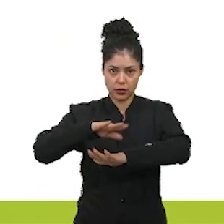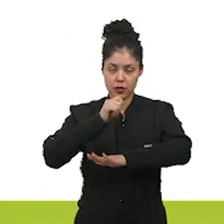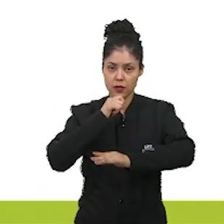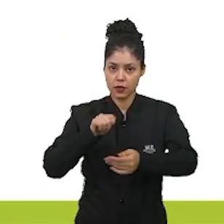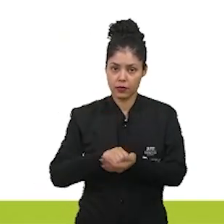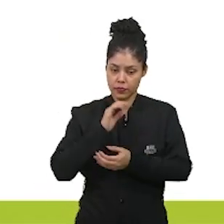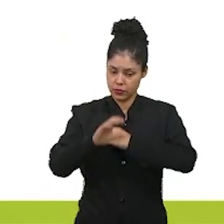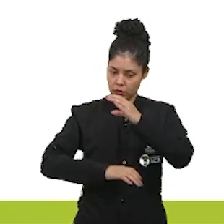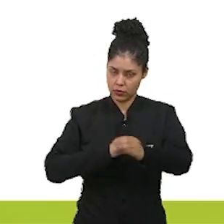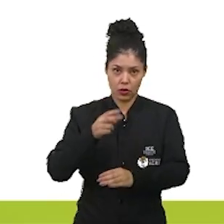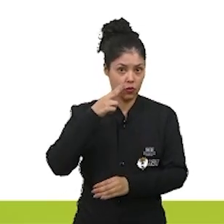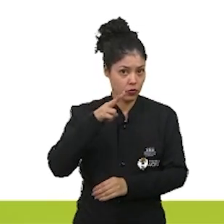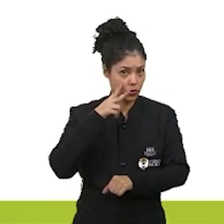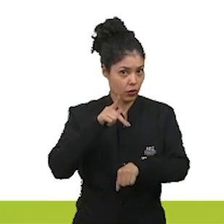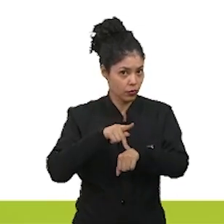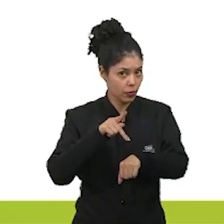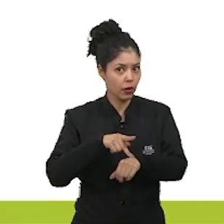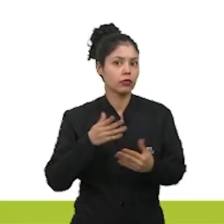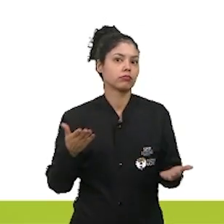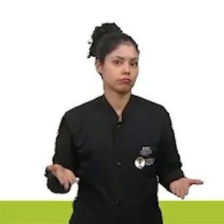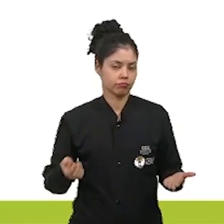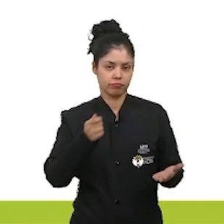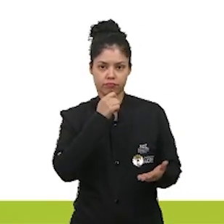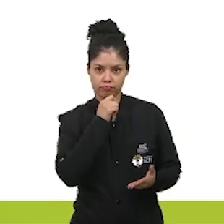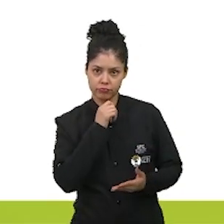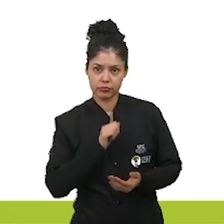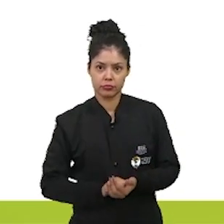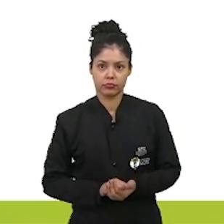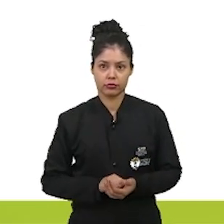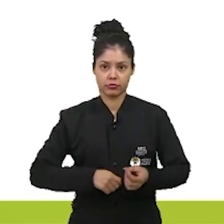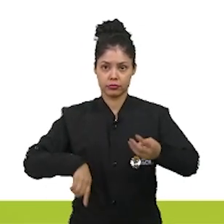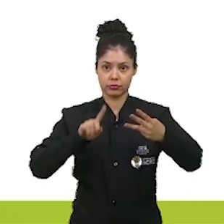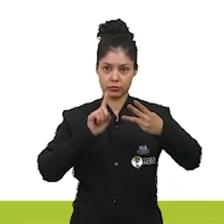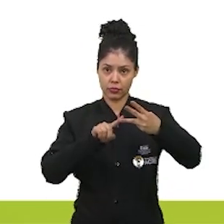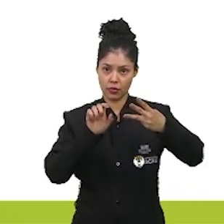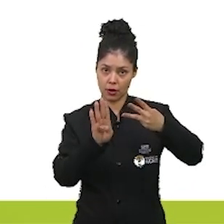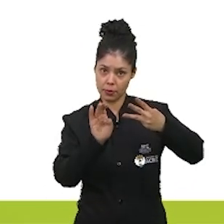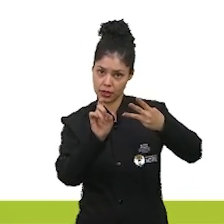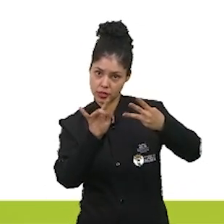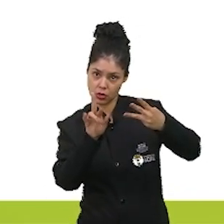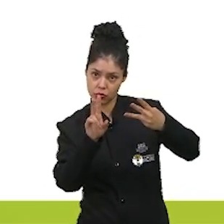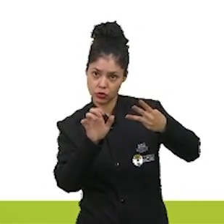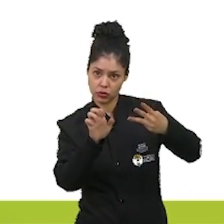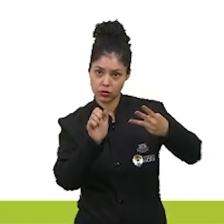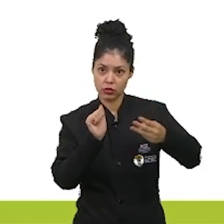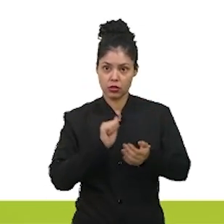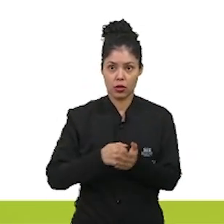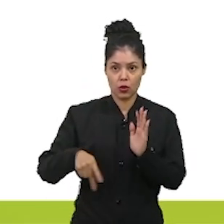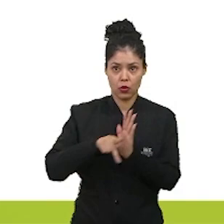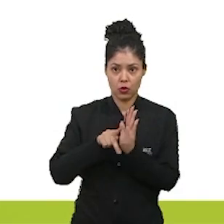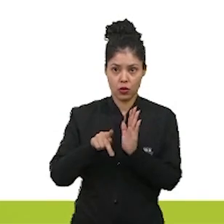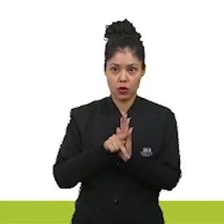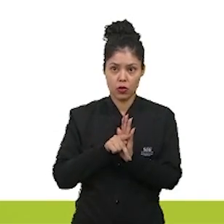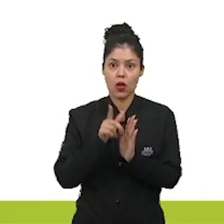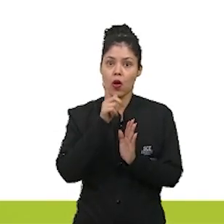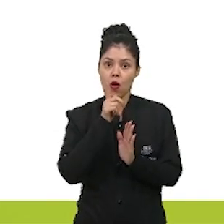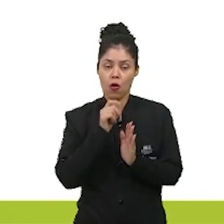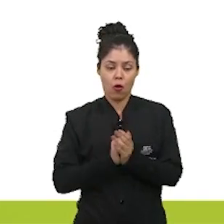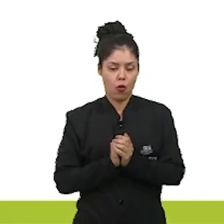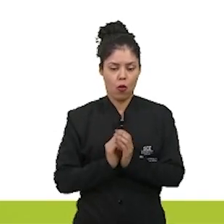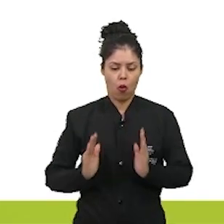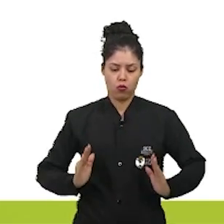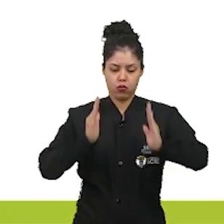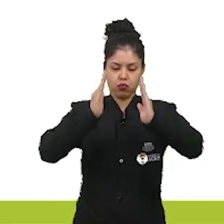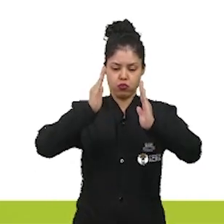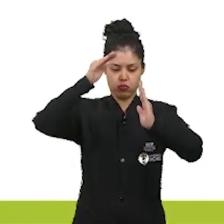da rocha, é importante você procurar para acessar também. Basáltico, formado por rochas provenientes de erupções vulcânicas,